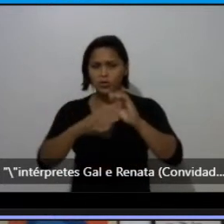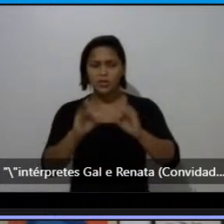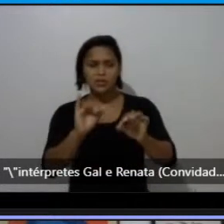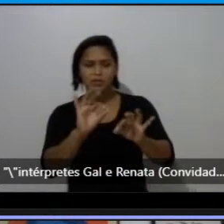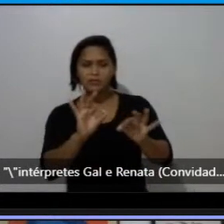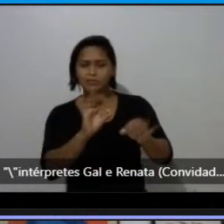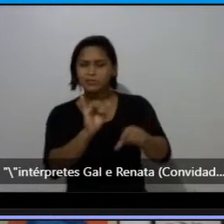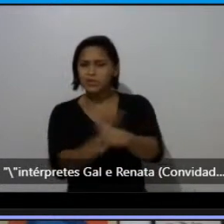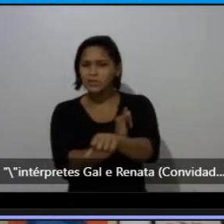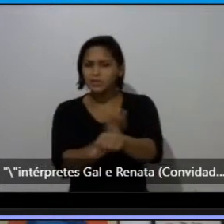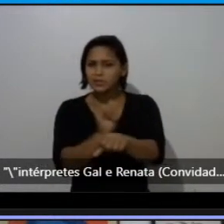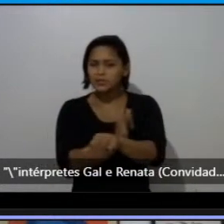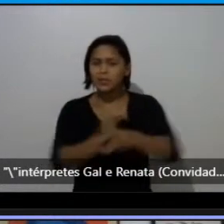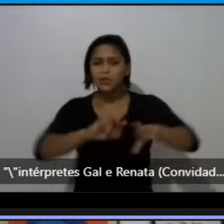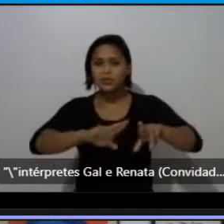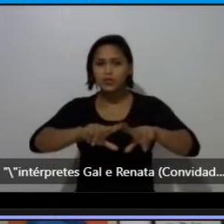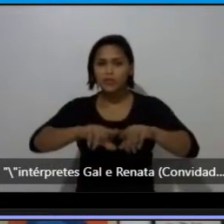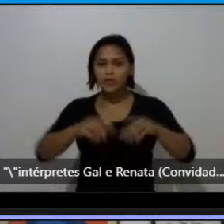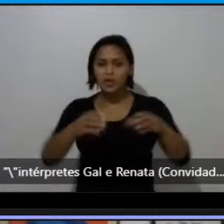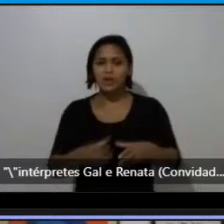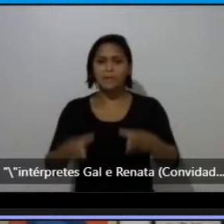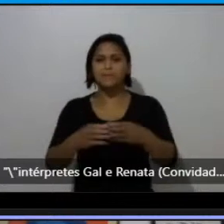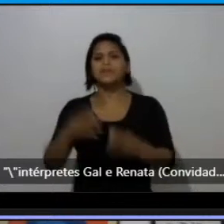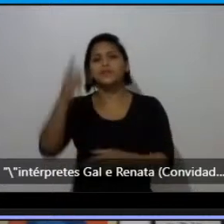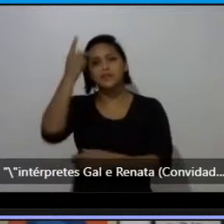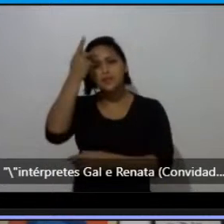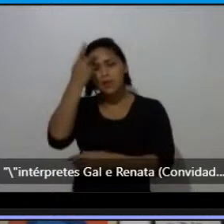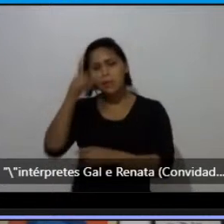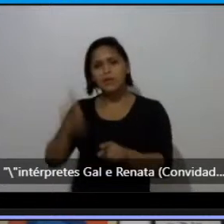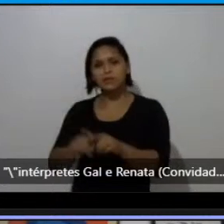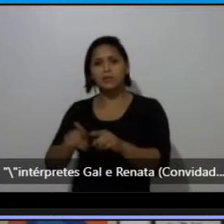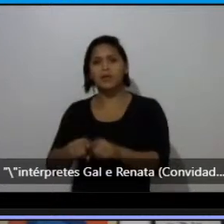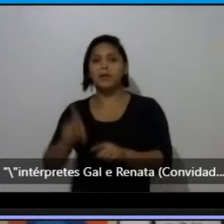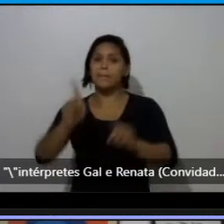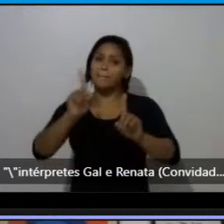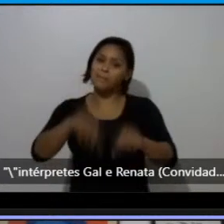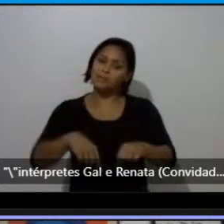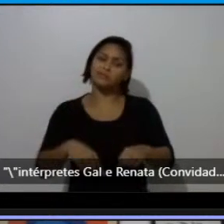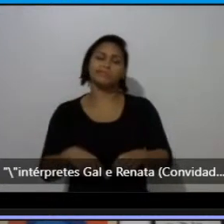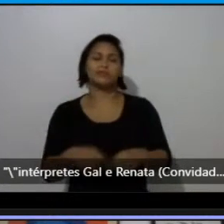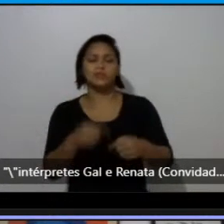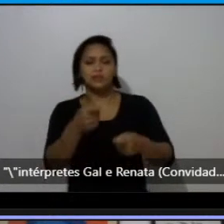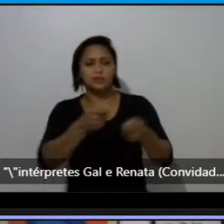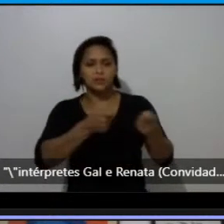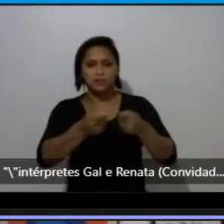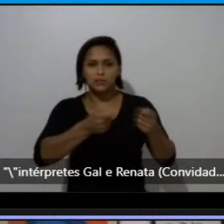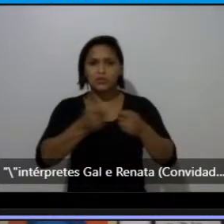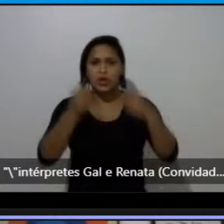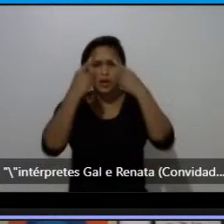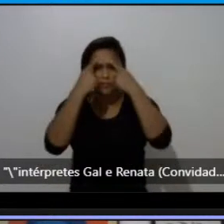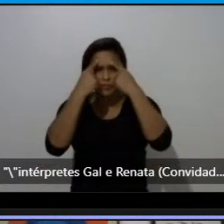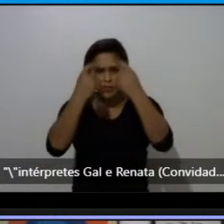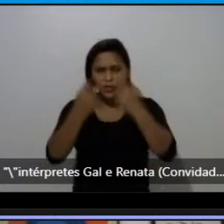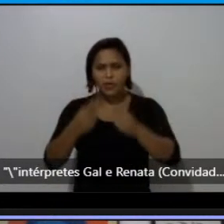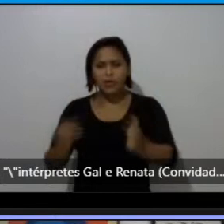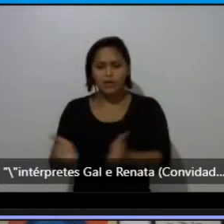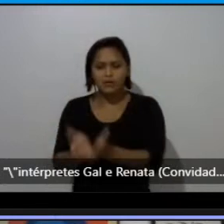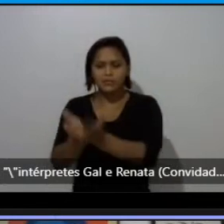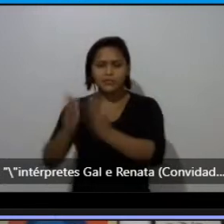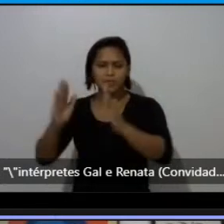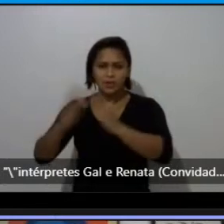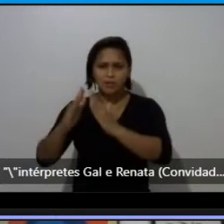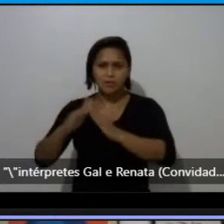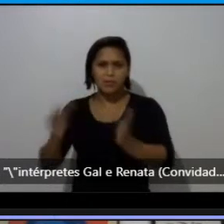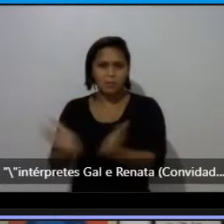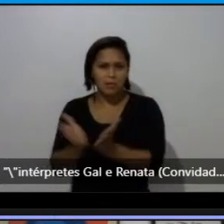a lógica, né, desses espaços. E São Paulo também, mas principalmente com esse controle através da violência das